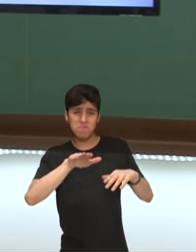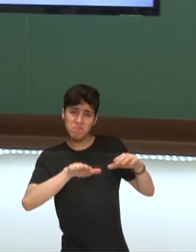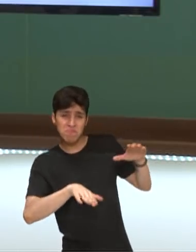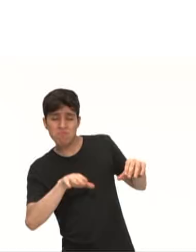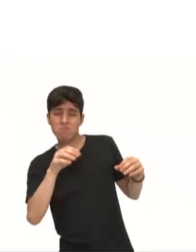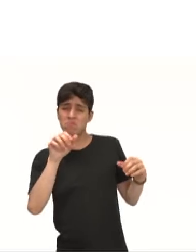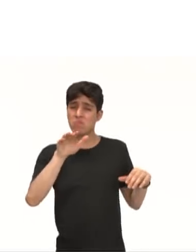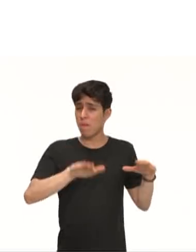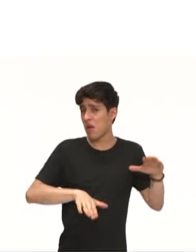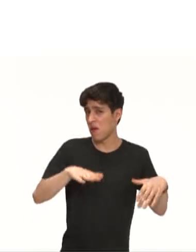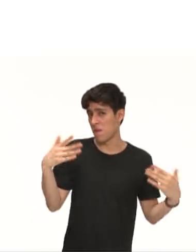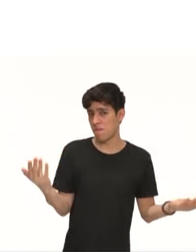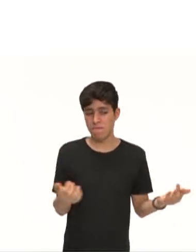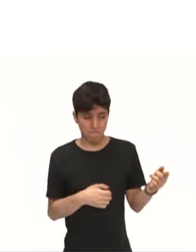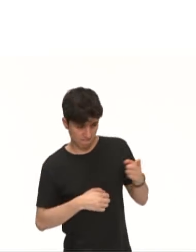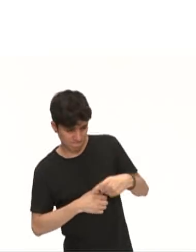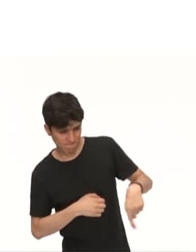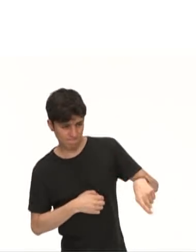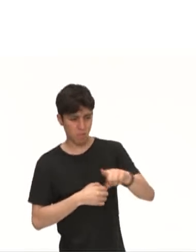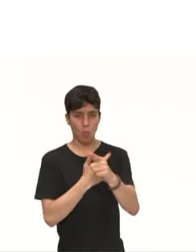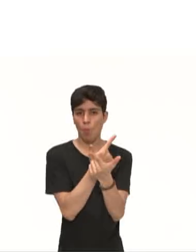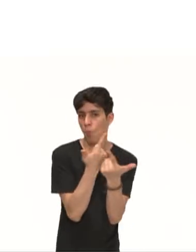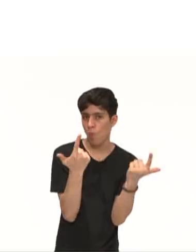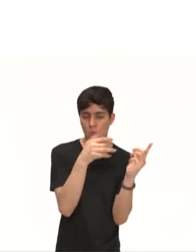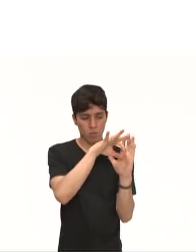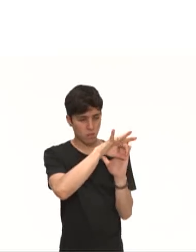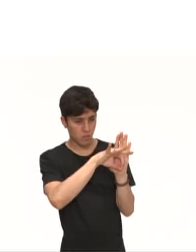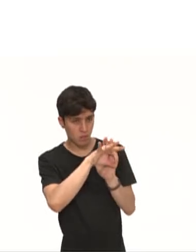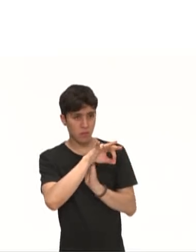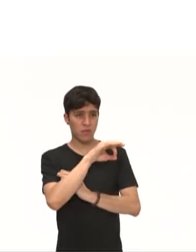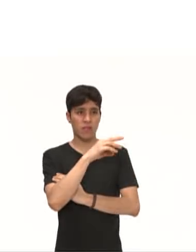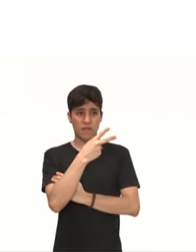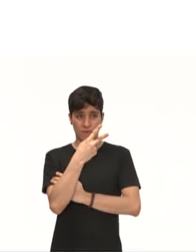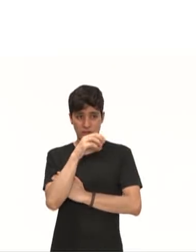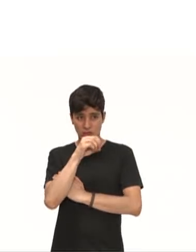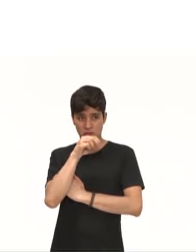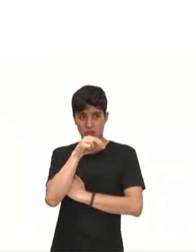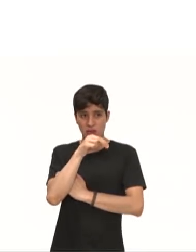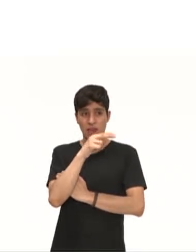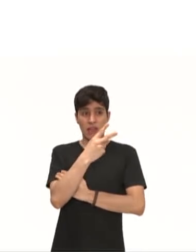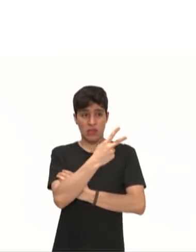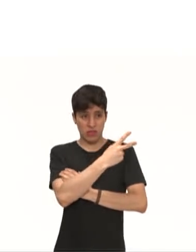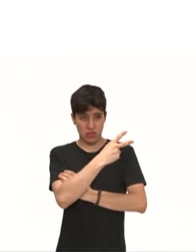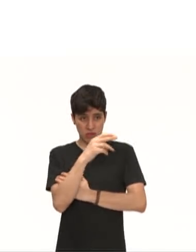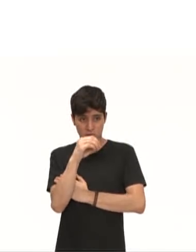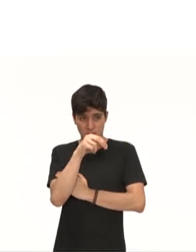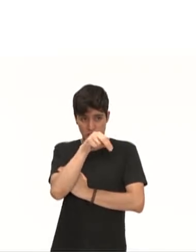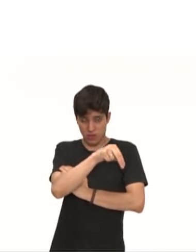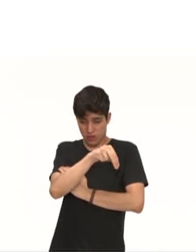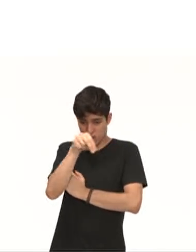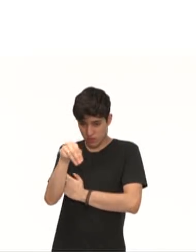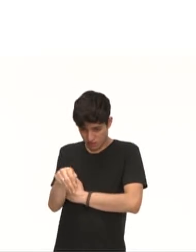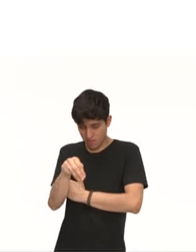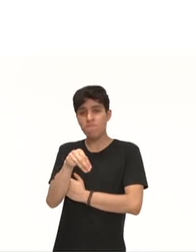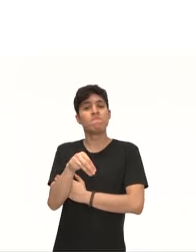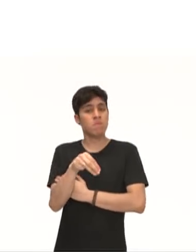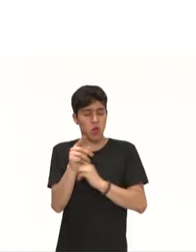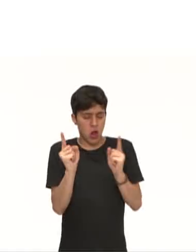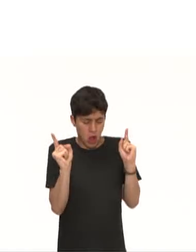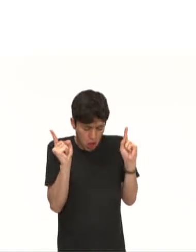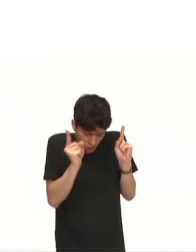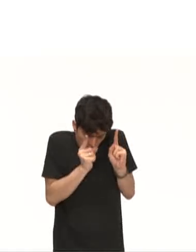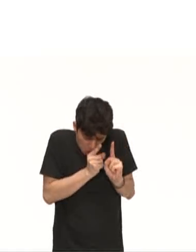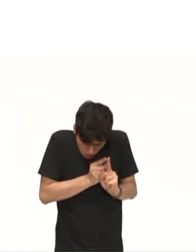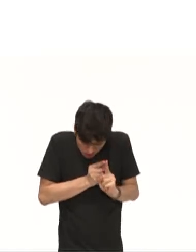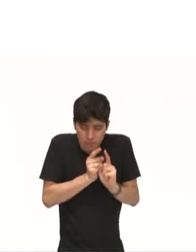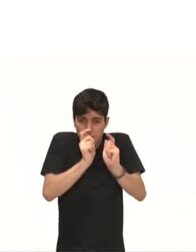reprodutivo. São acelulares, medem cerca de 20 nanômetros, então eles são várias vezes menores do que 1 milímetro e podem